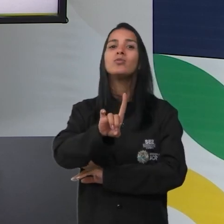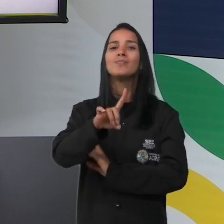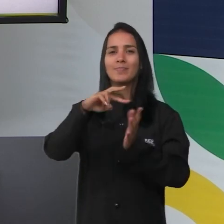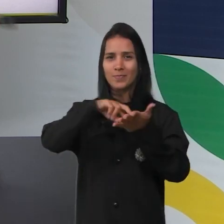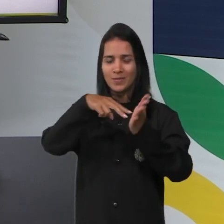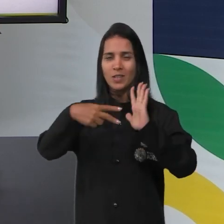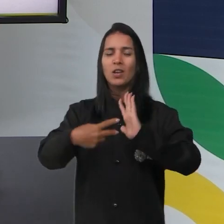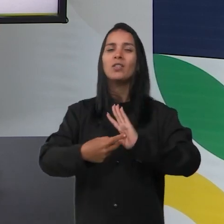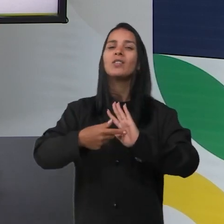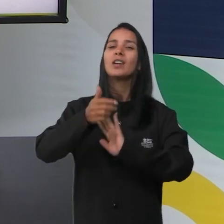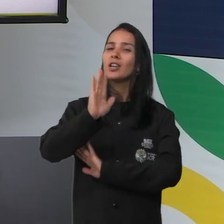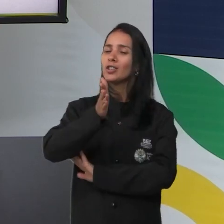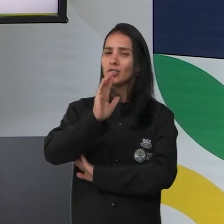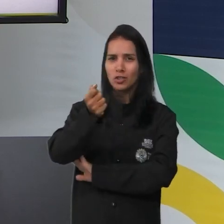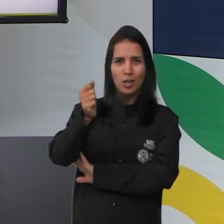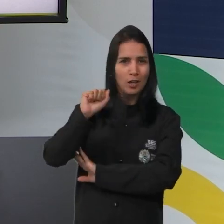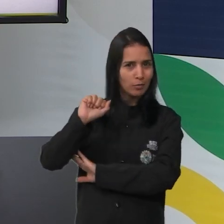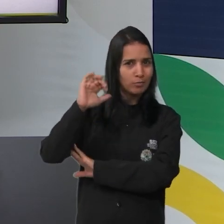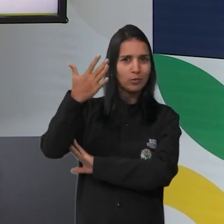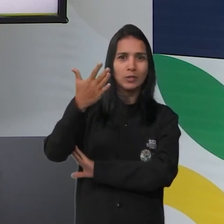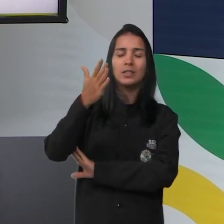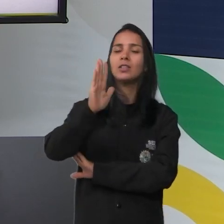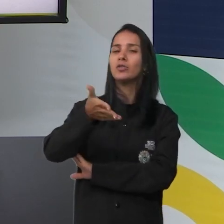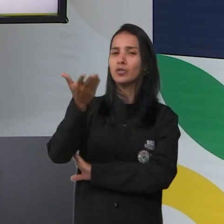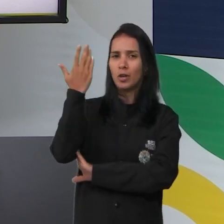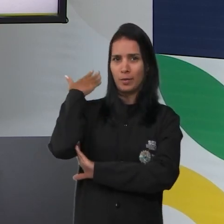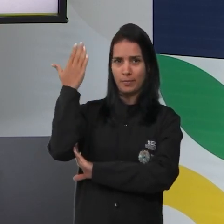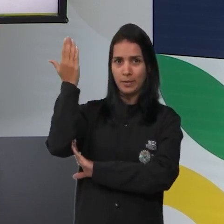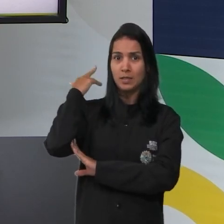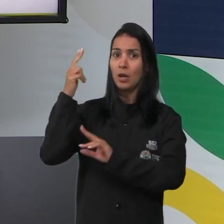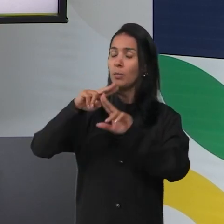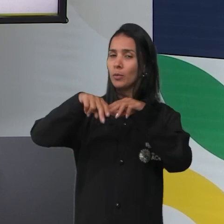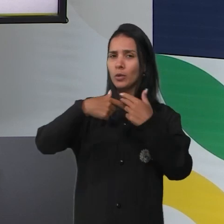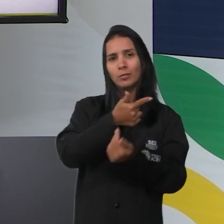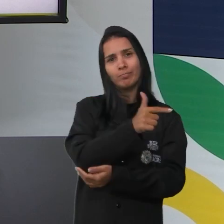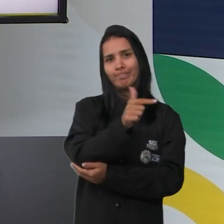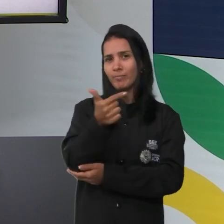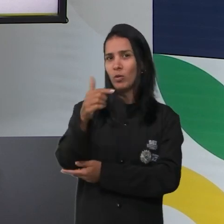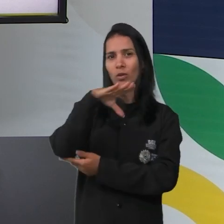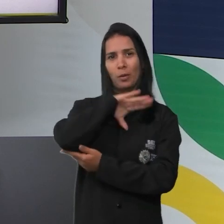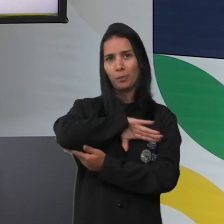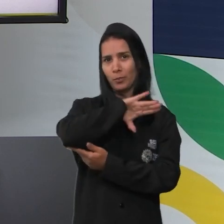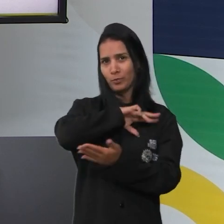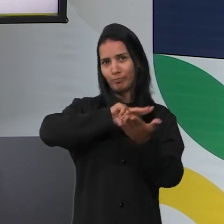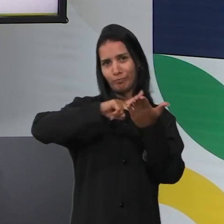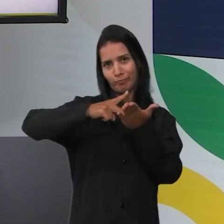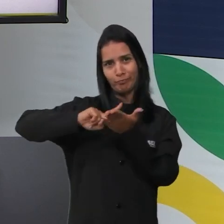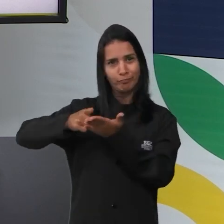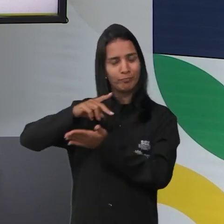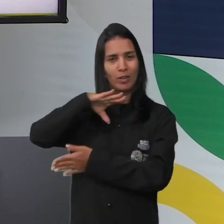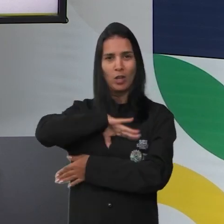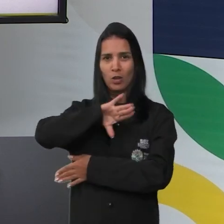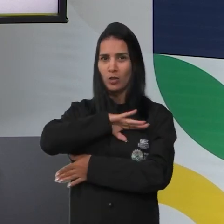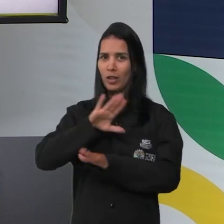indicar que ela está no passado, bem? Porém, ela não tem tradução para a nossa língua portuguesa.